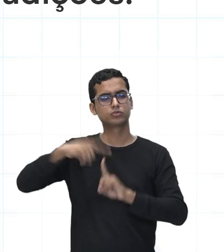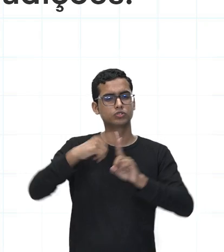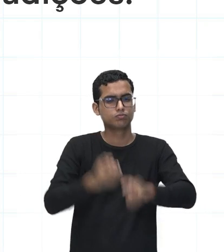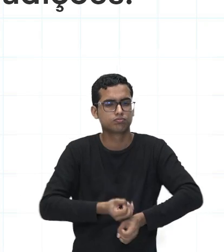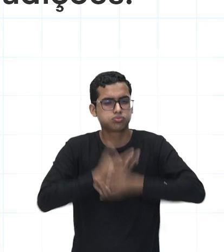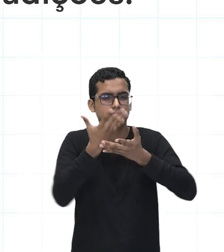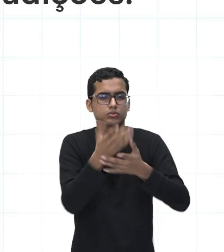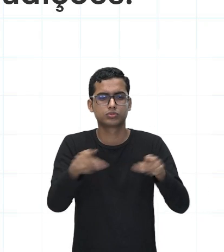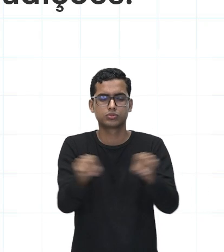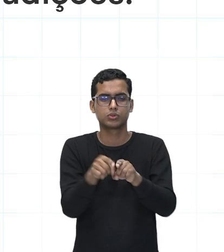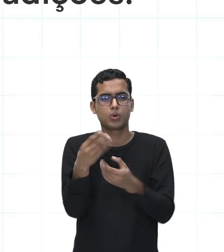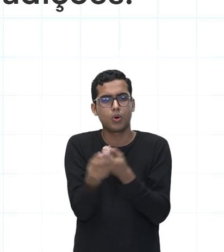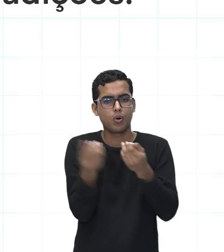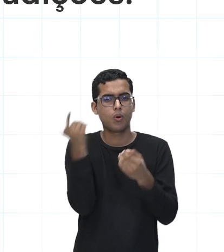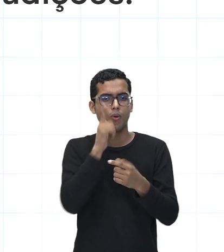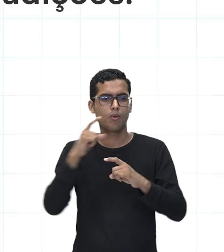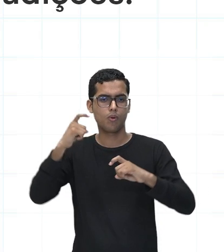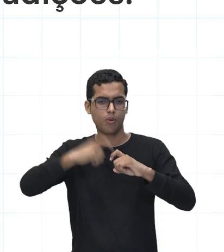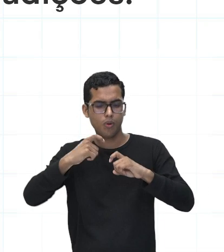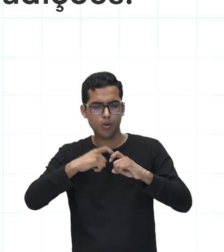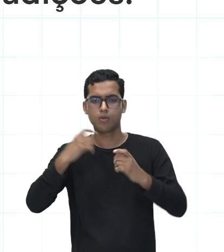expressão, modo de fazer,